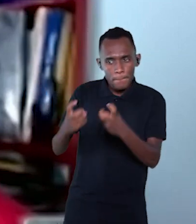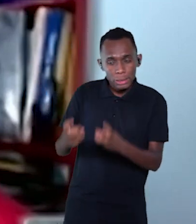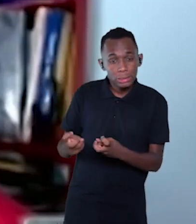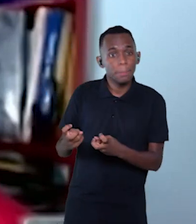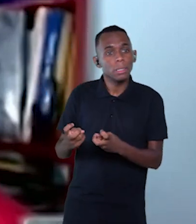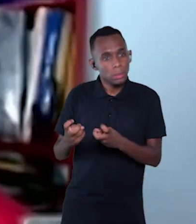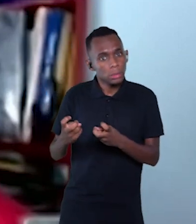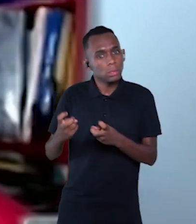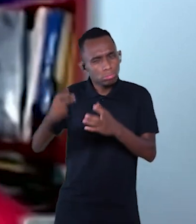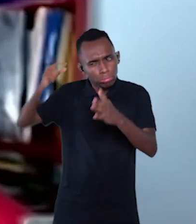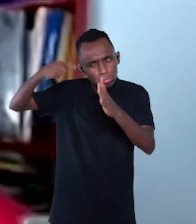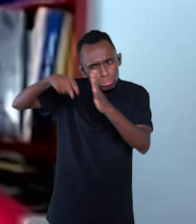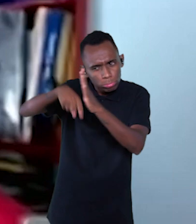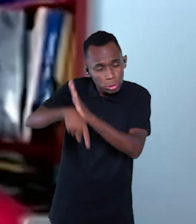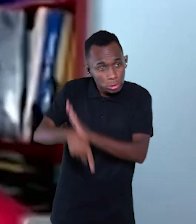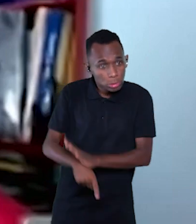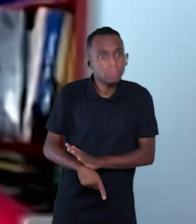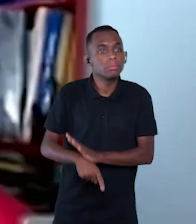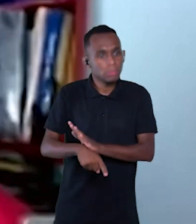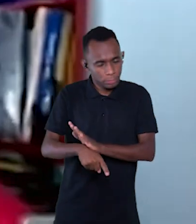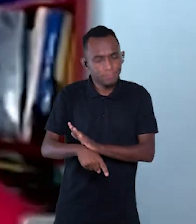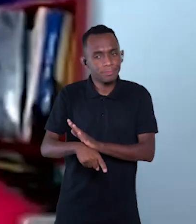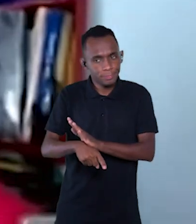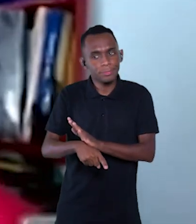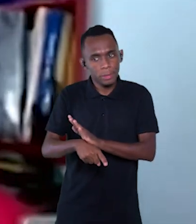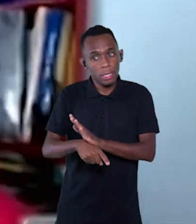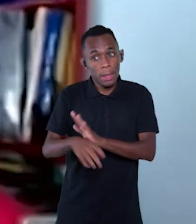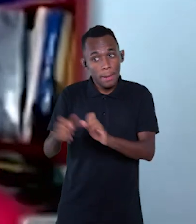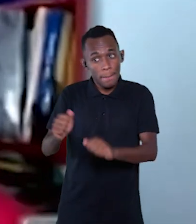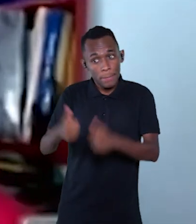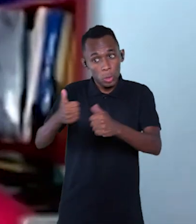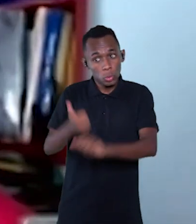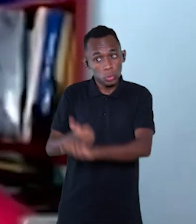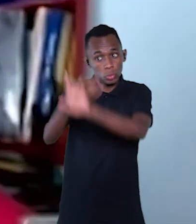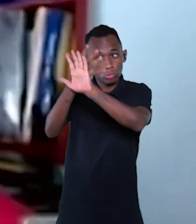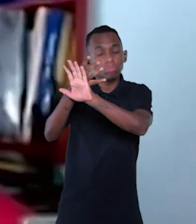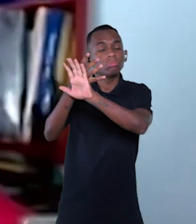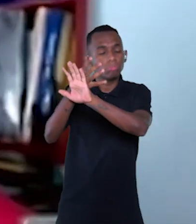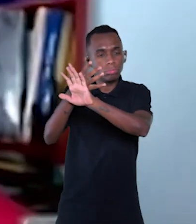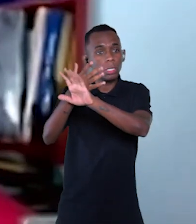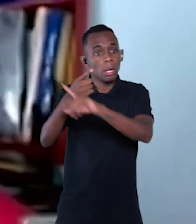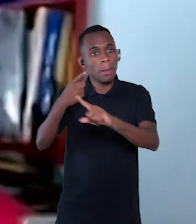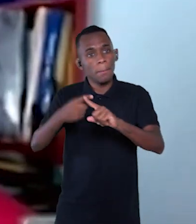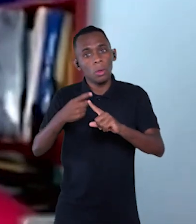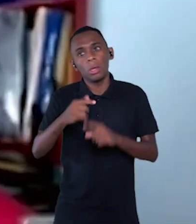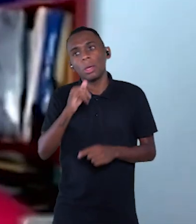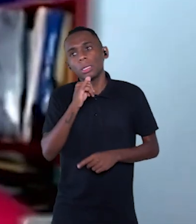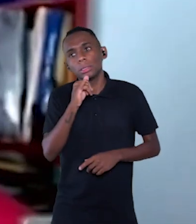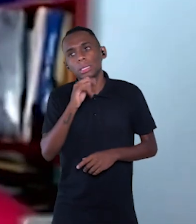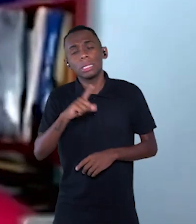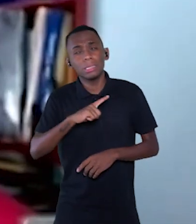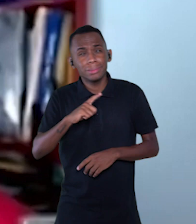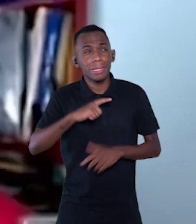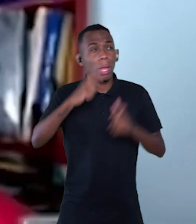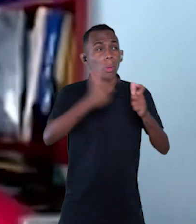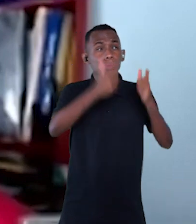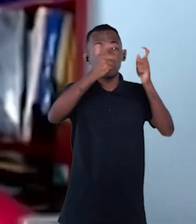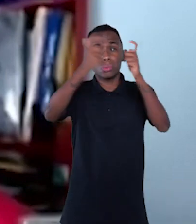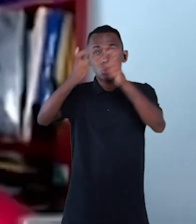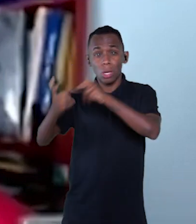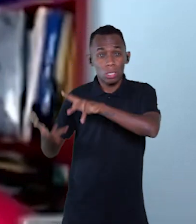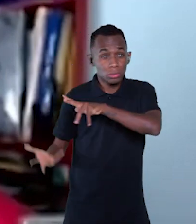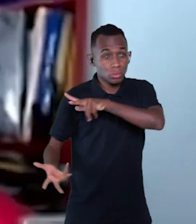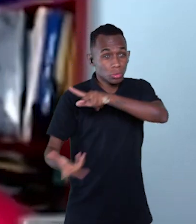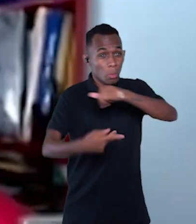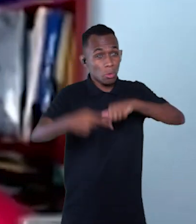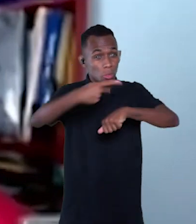leituras tão profundas quanto quando eu estou com um paciente em videoconsulta, tanto que eu tenho pacientes em tudo quanto é